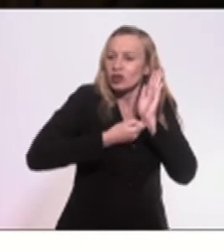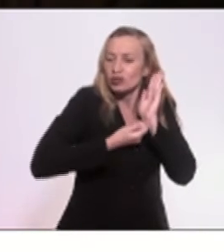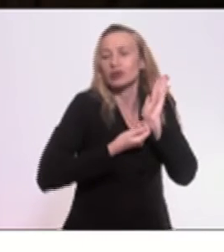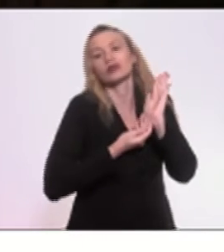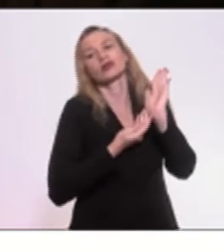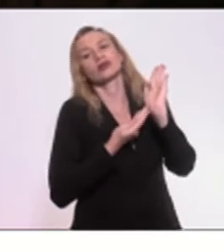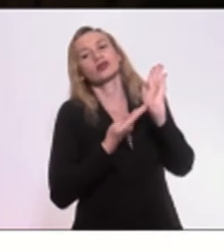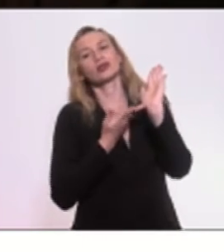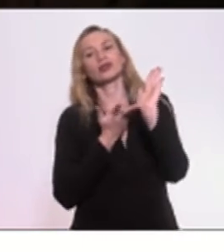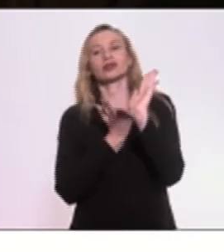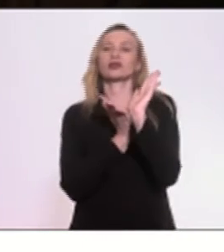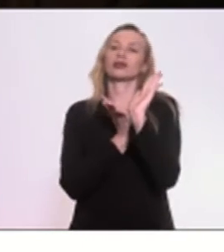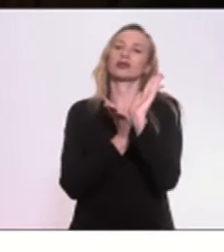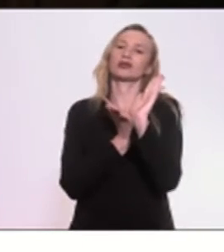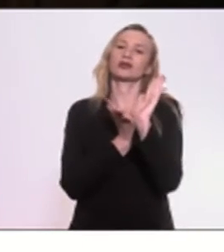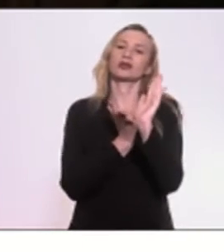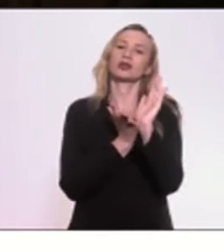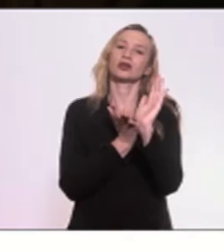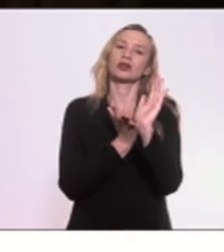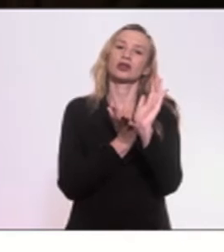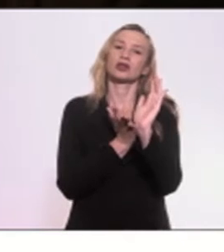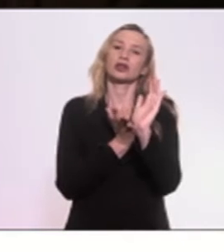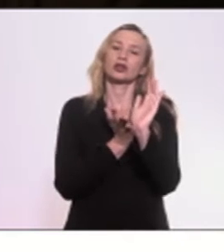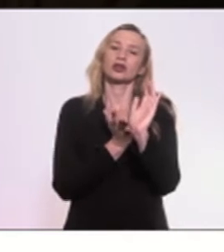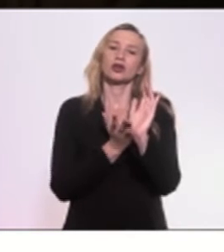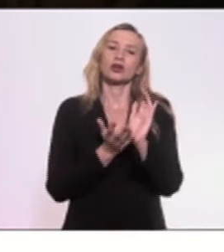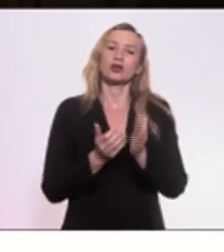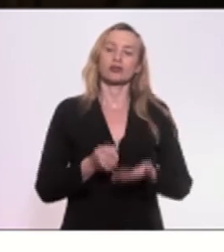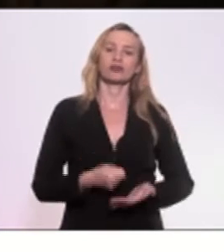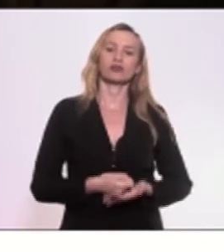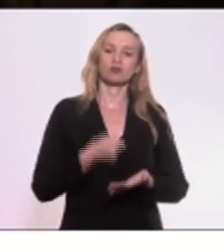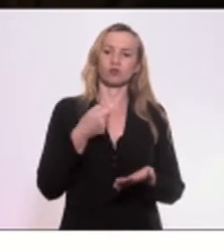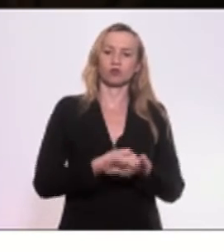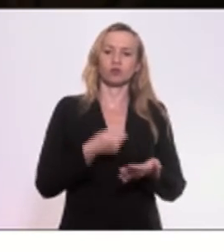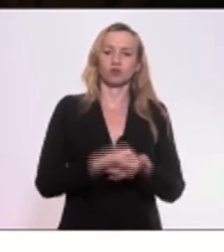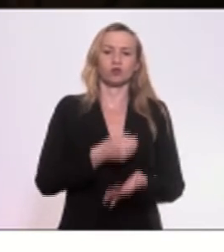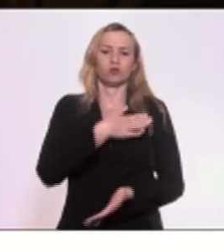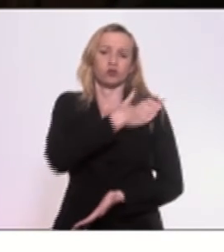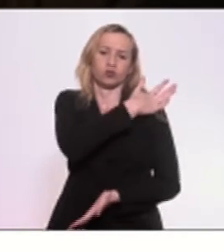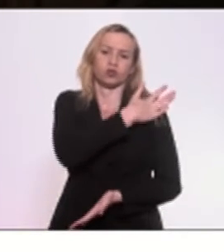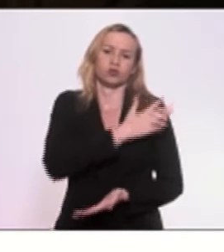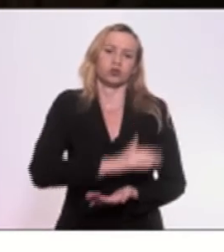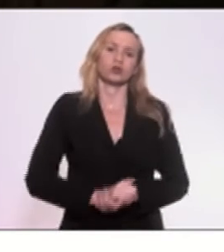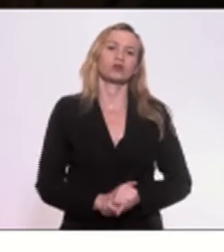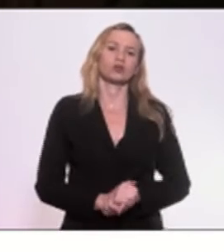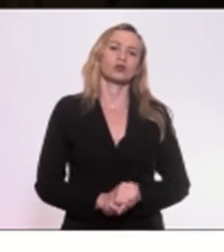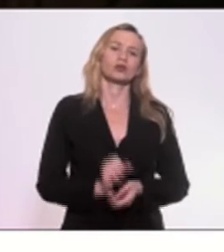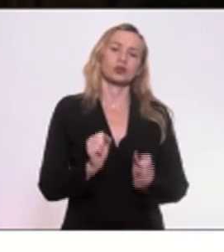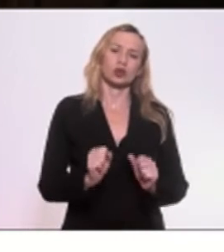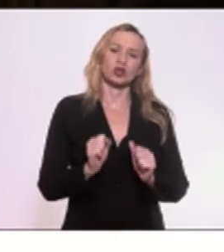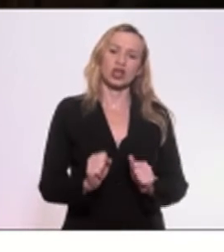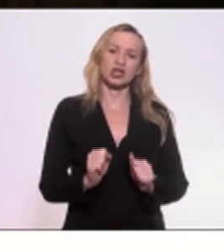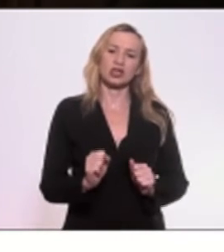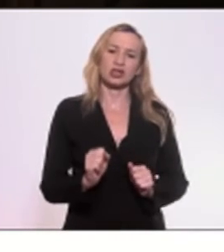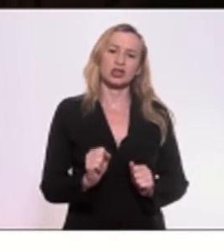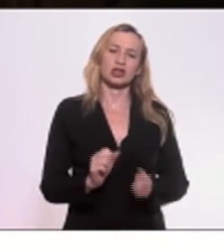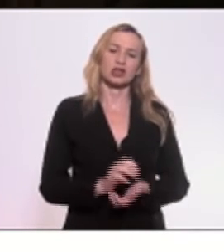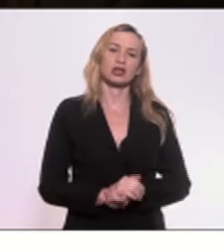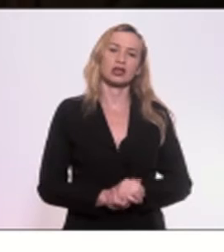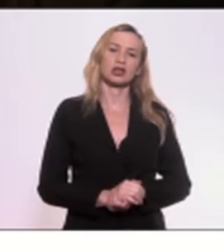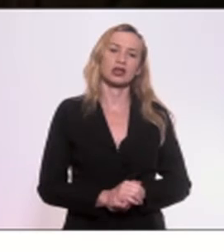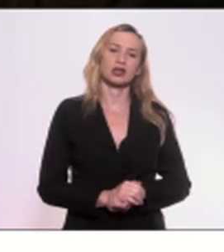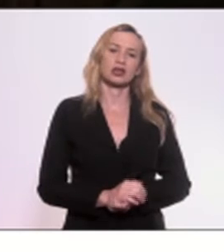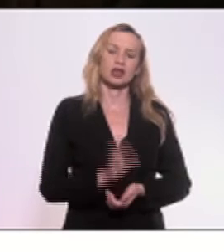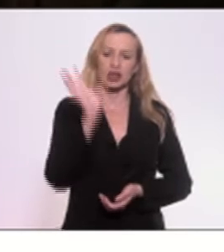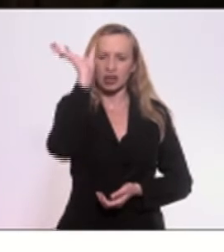explicitar que o autoritarismo pudesse ser solução